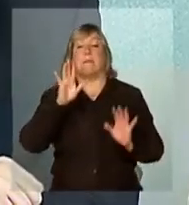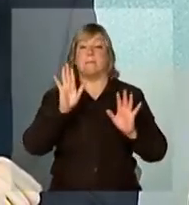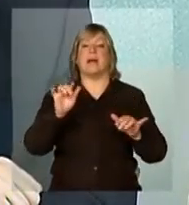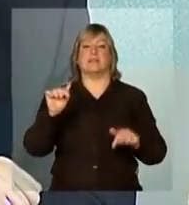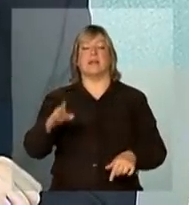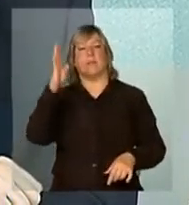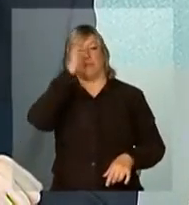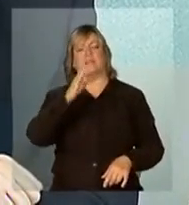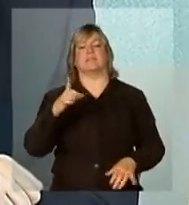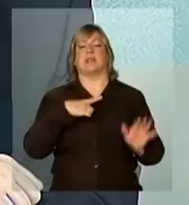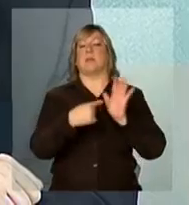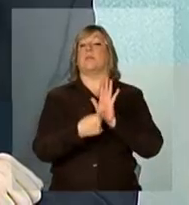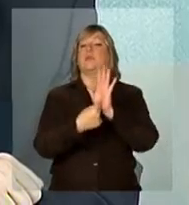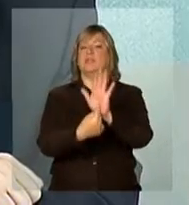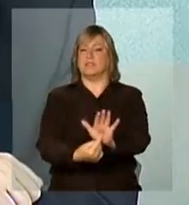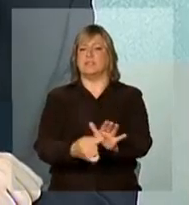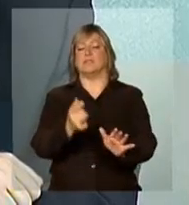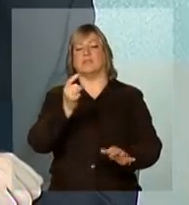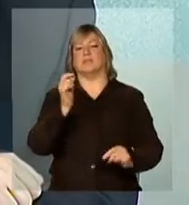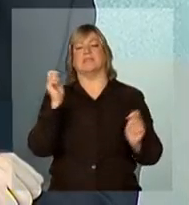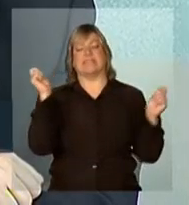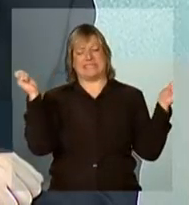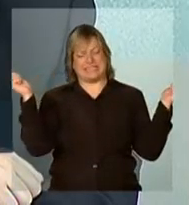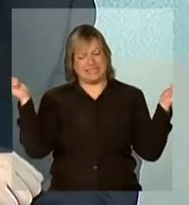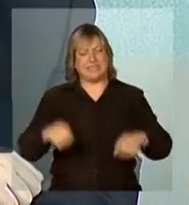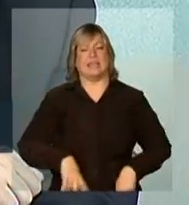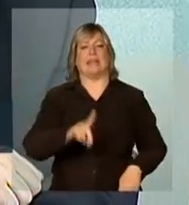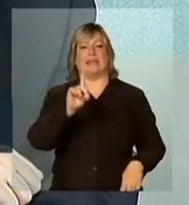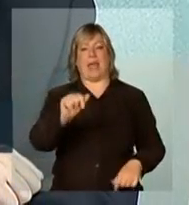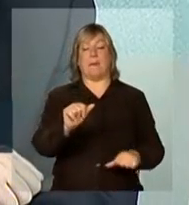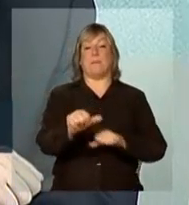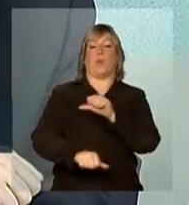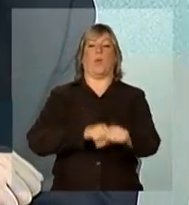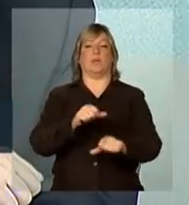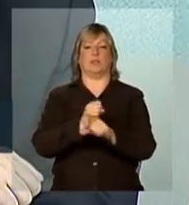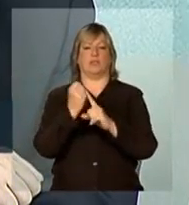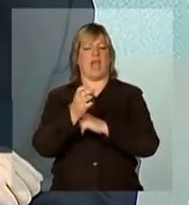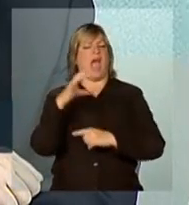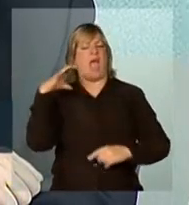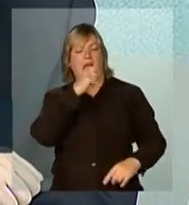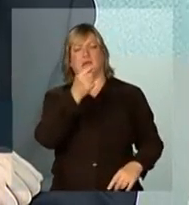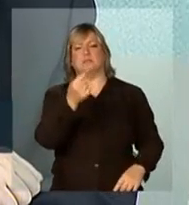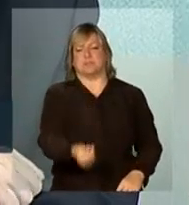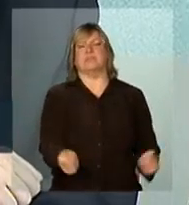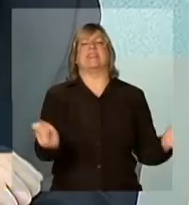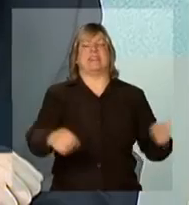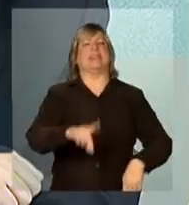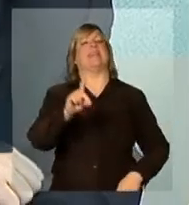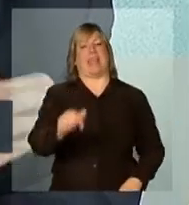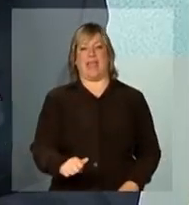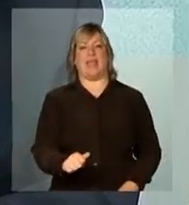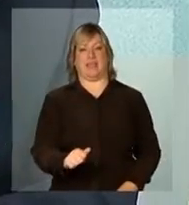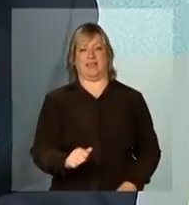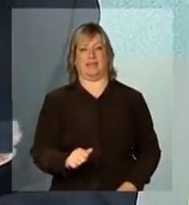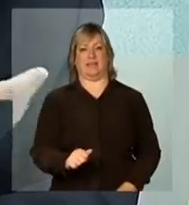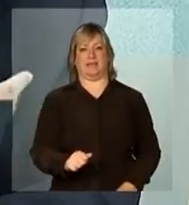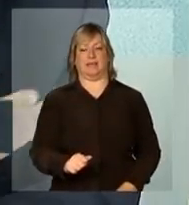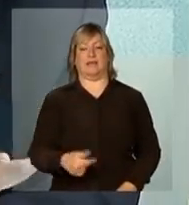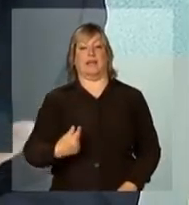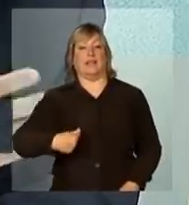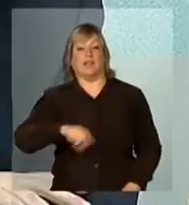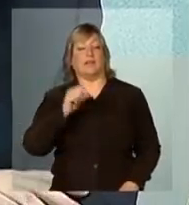ao mundo que é possível mudar uma sociedade rapidamente. Não vamos radicar